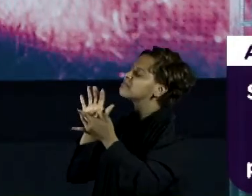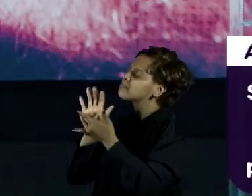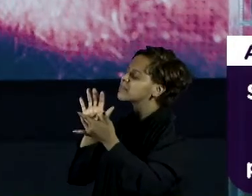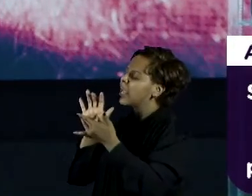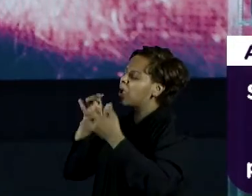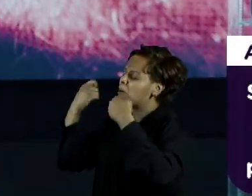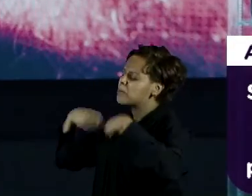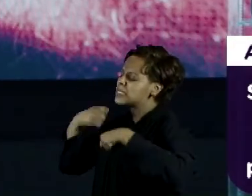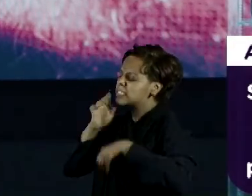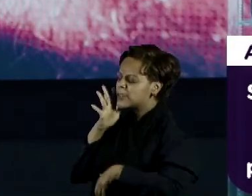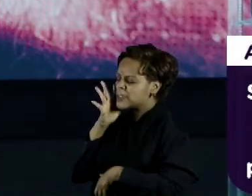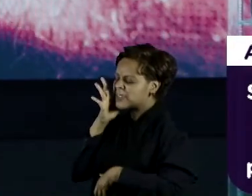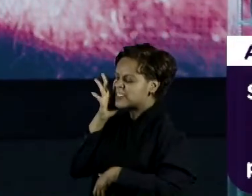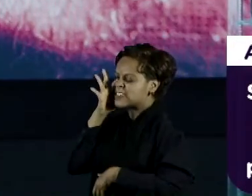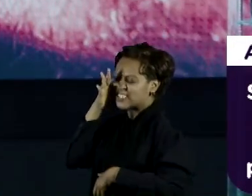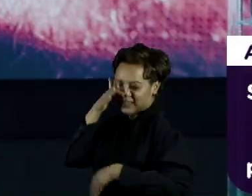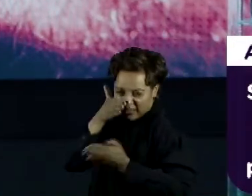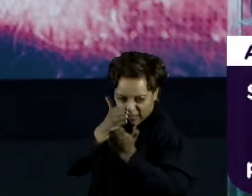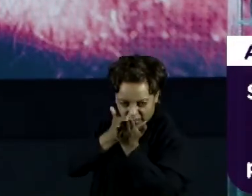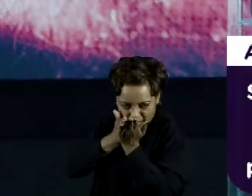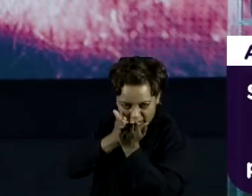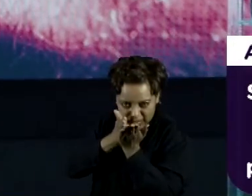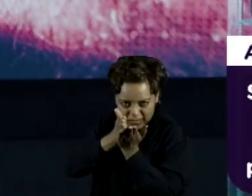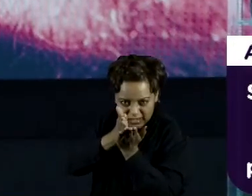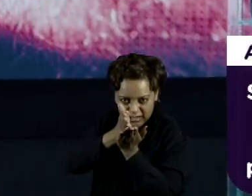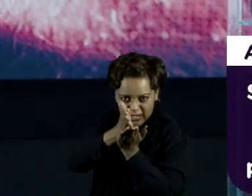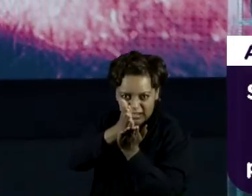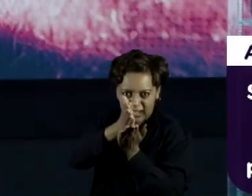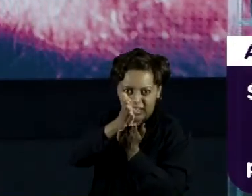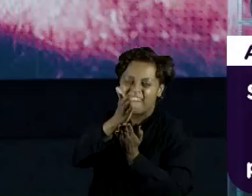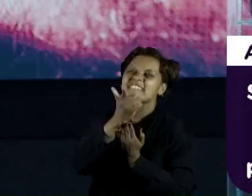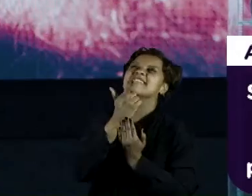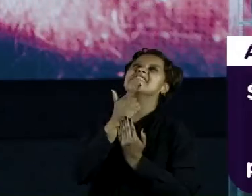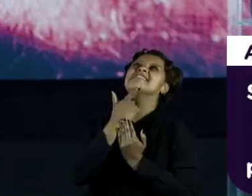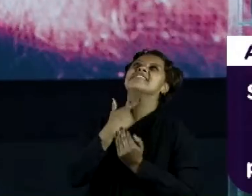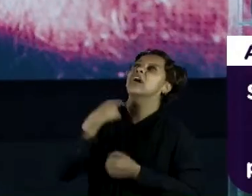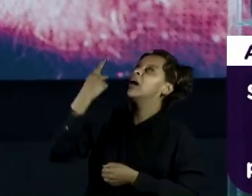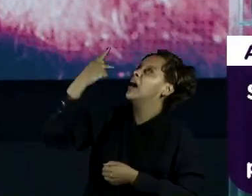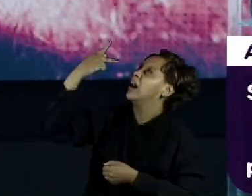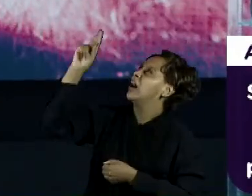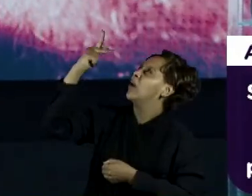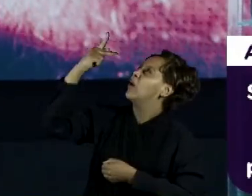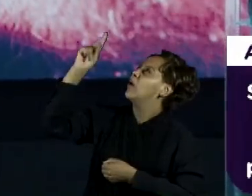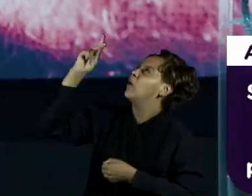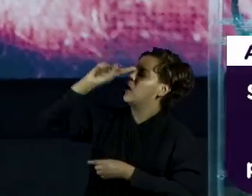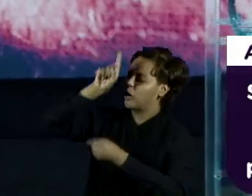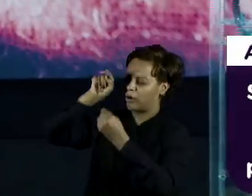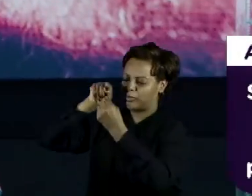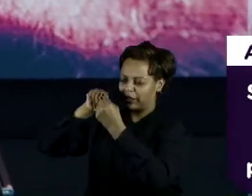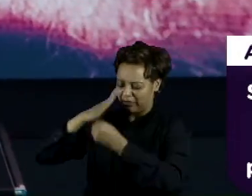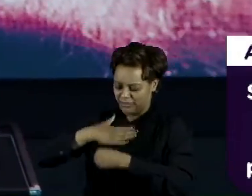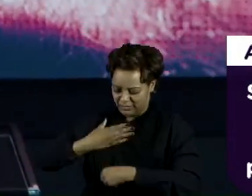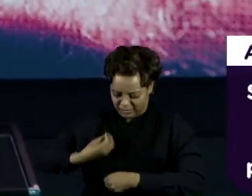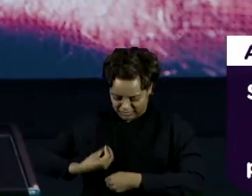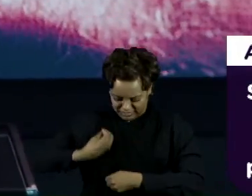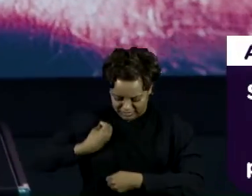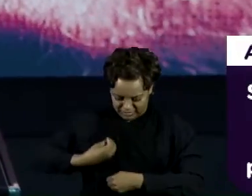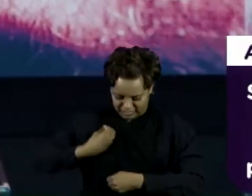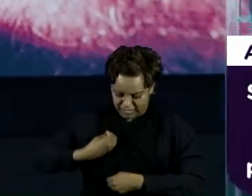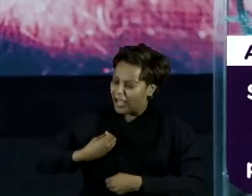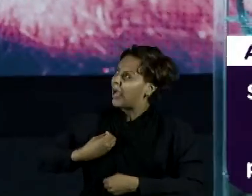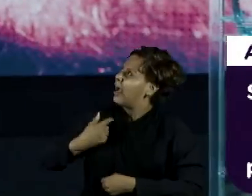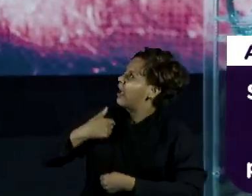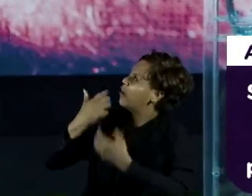caminhar até o fim, segundo o teu chamado, segundo o teu propósito. Eu te